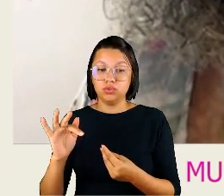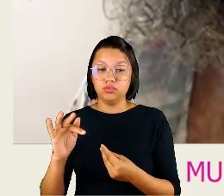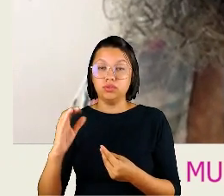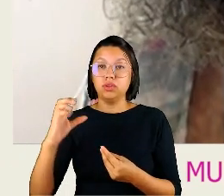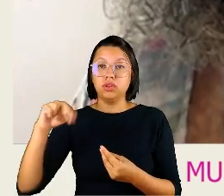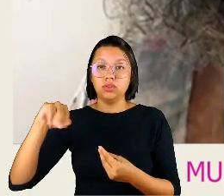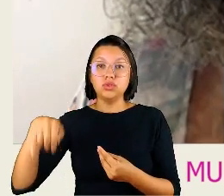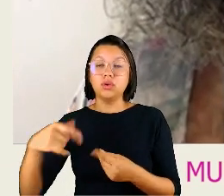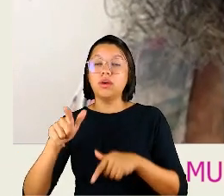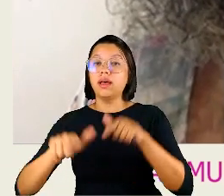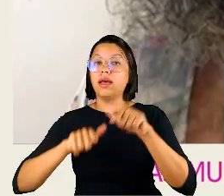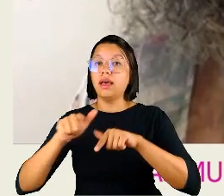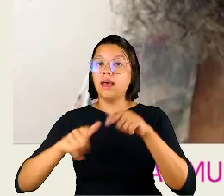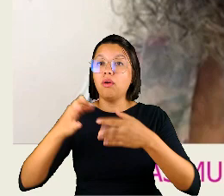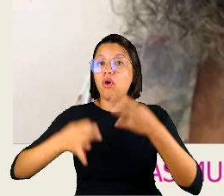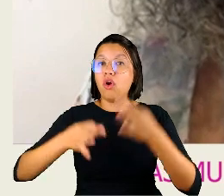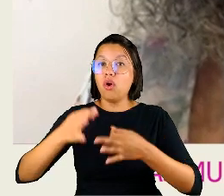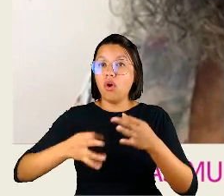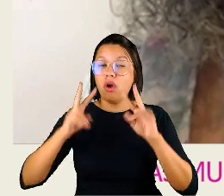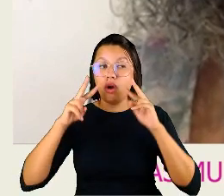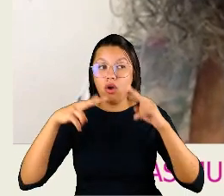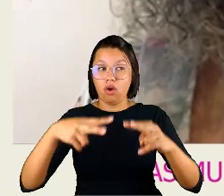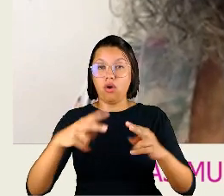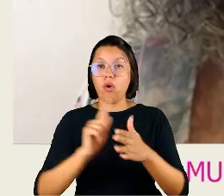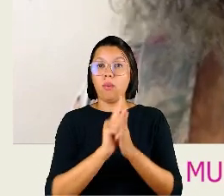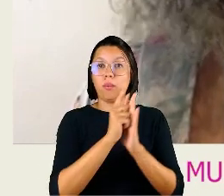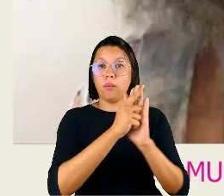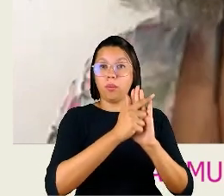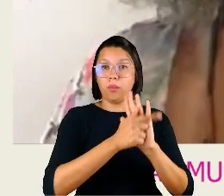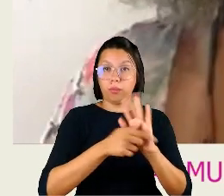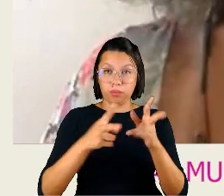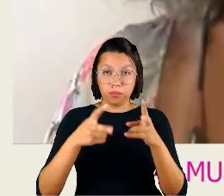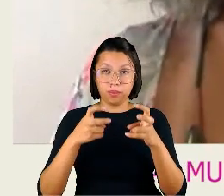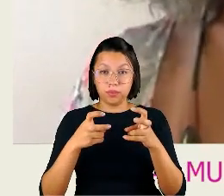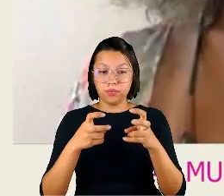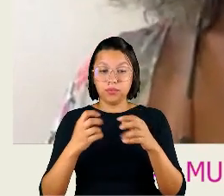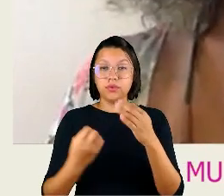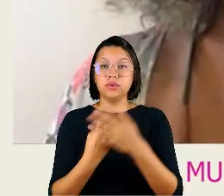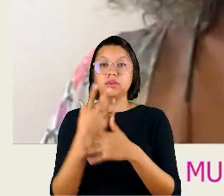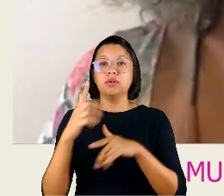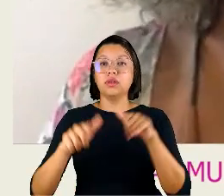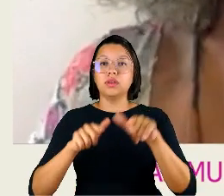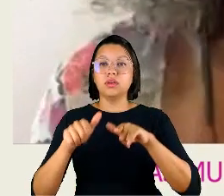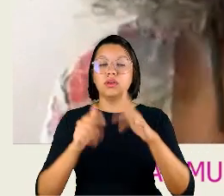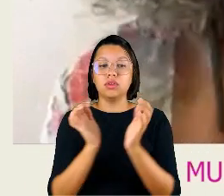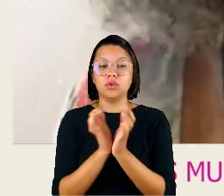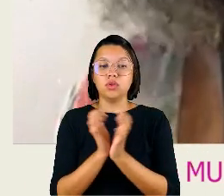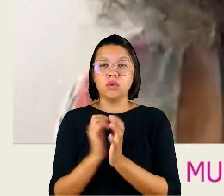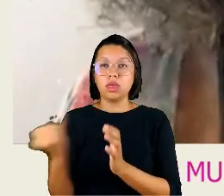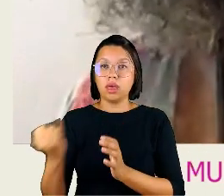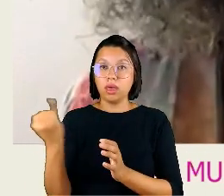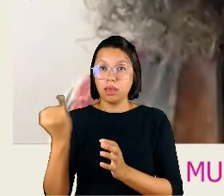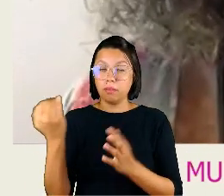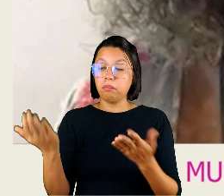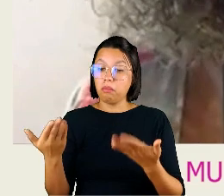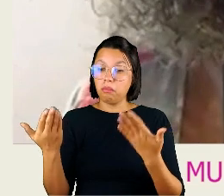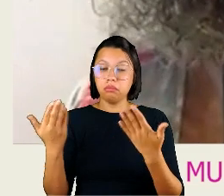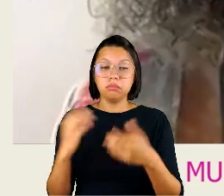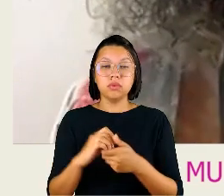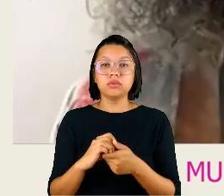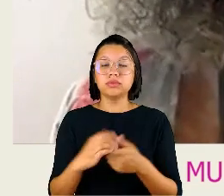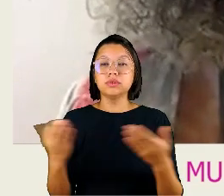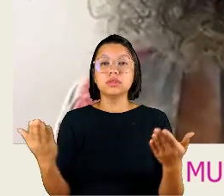tem trabalhado nos julgamentos com perspectiva de gênero, eles acabaram de criar um grupo de trabalho de extrema relevância.